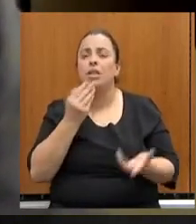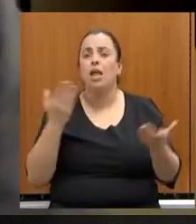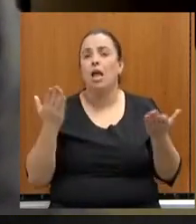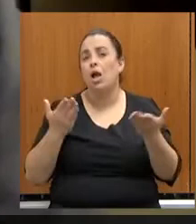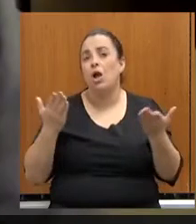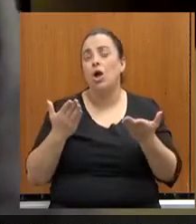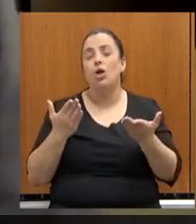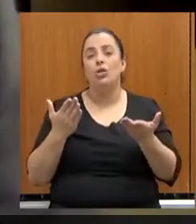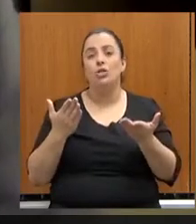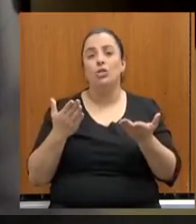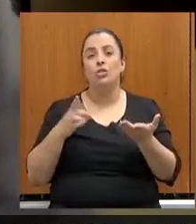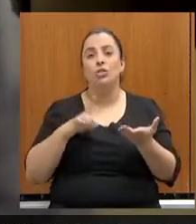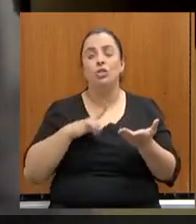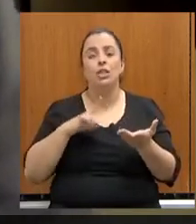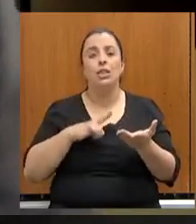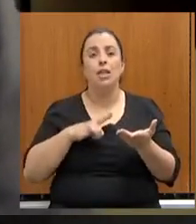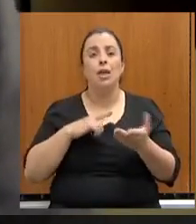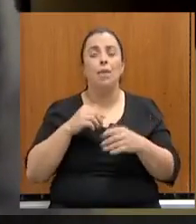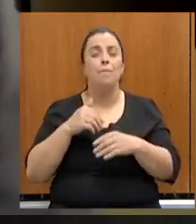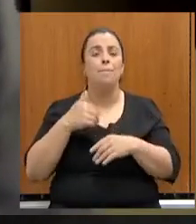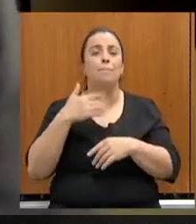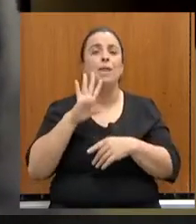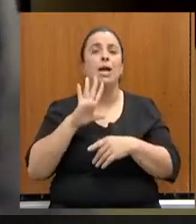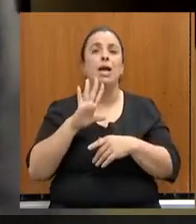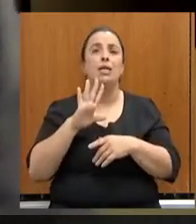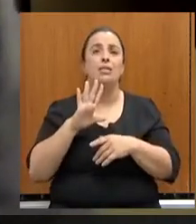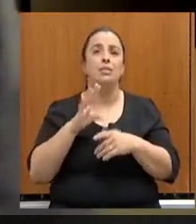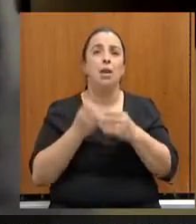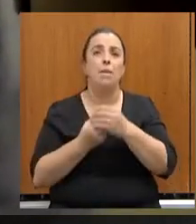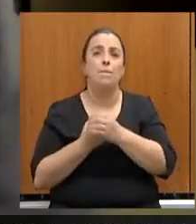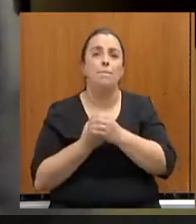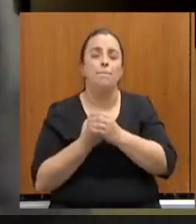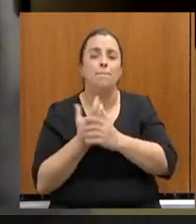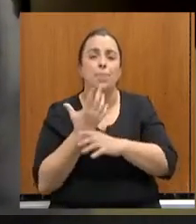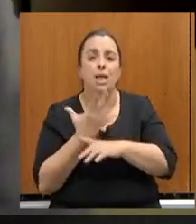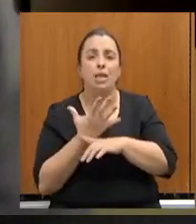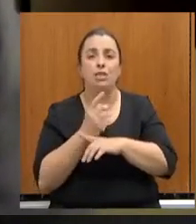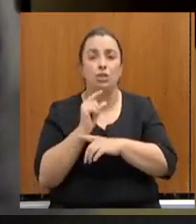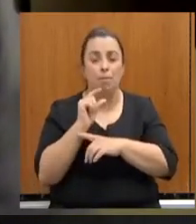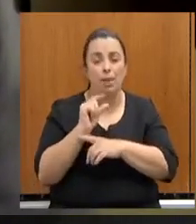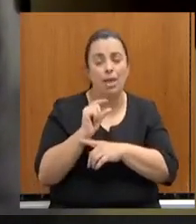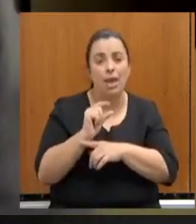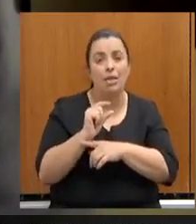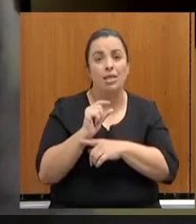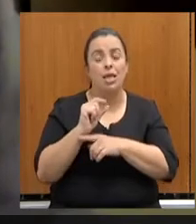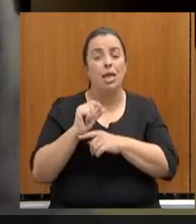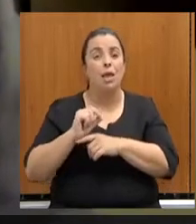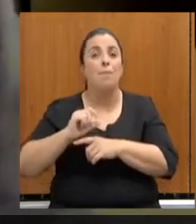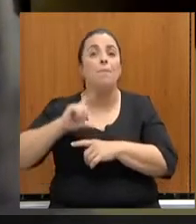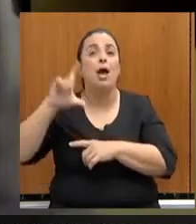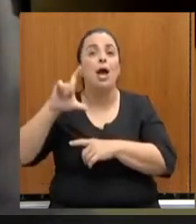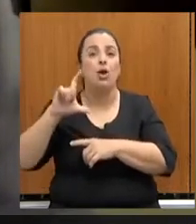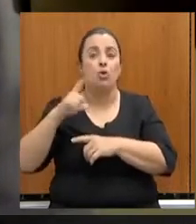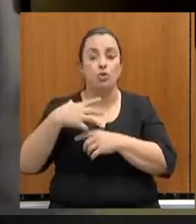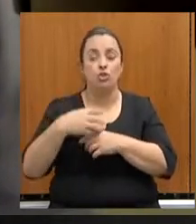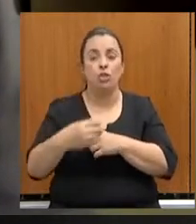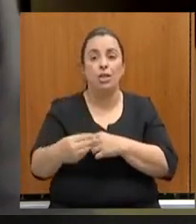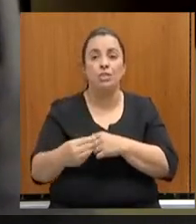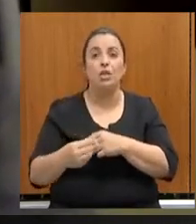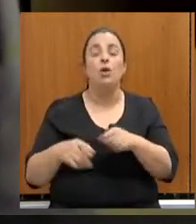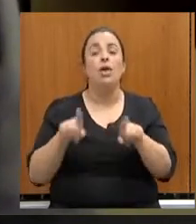construir muitas plantas micro e minigeração e as plantas centralizadas